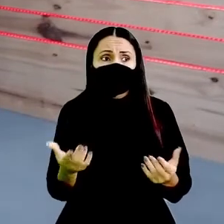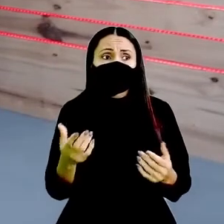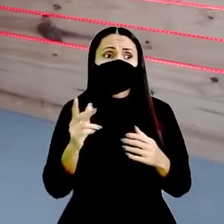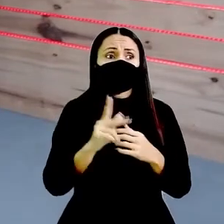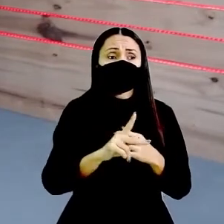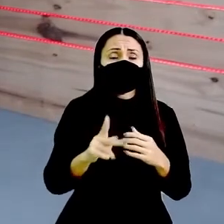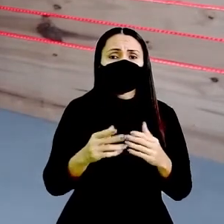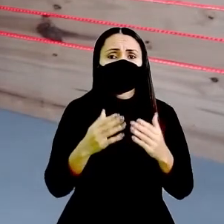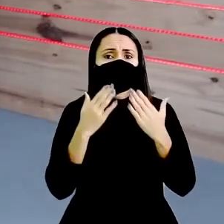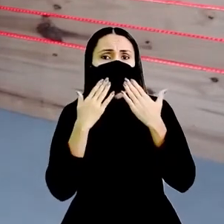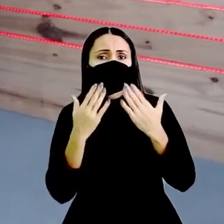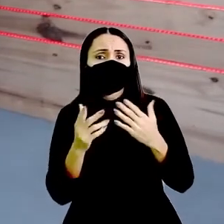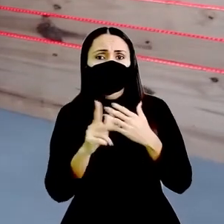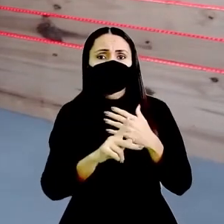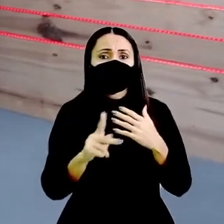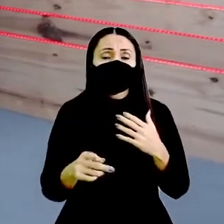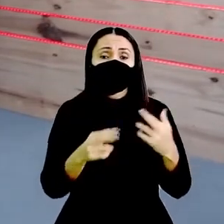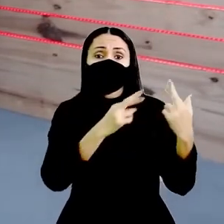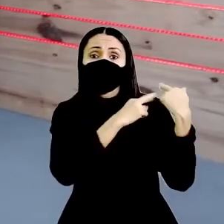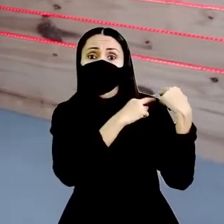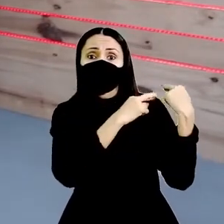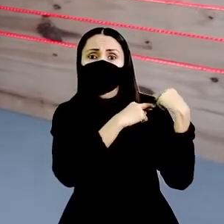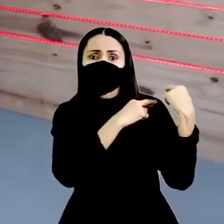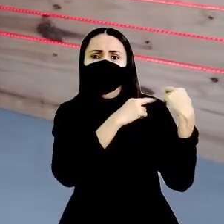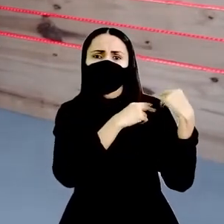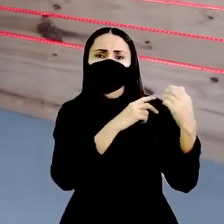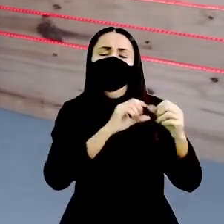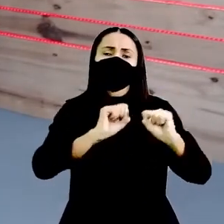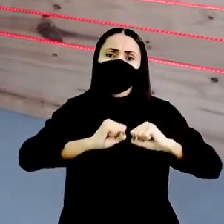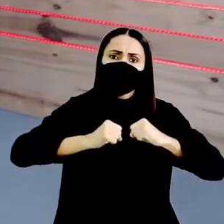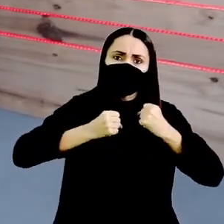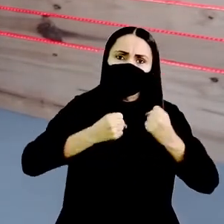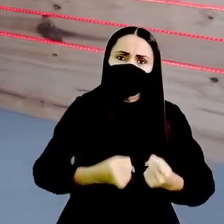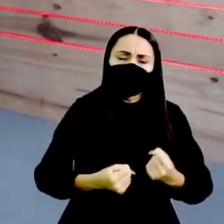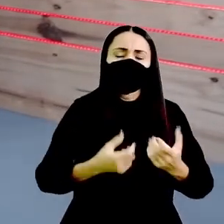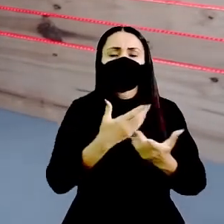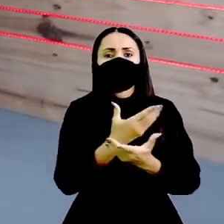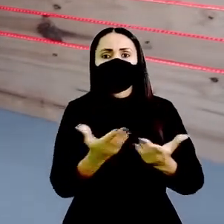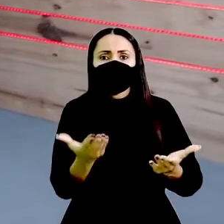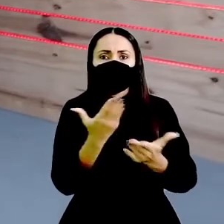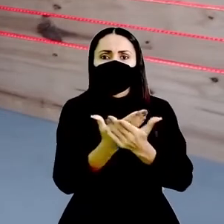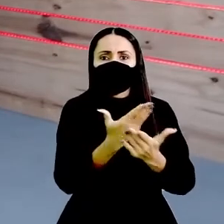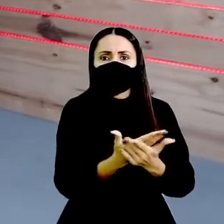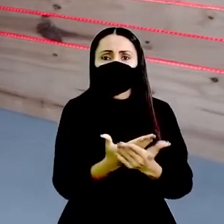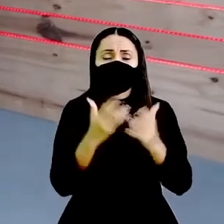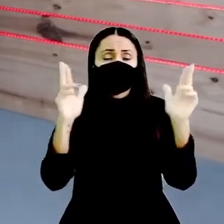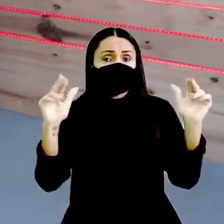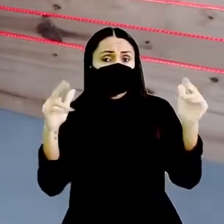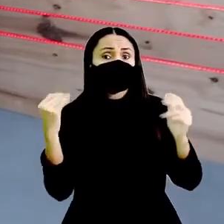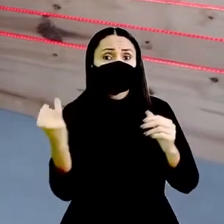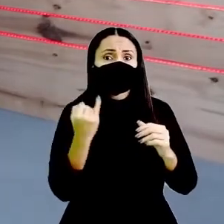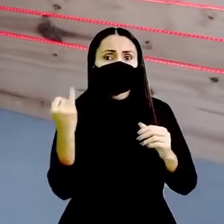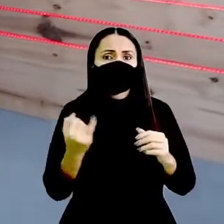portuguesa reforçar esse assunto, dar continuidade e ver principalmente as mudanças da nova ortografia. O tempo da aula acabou. É.